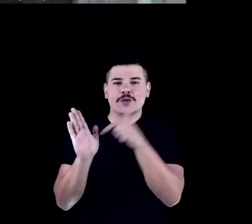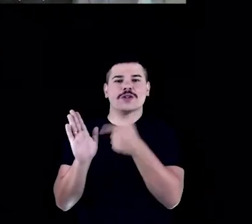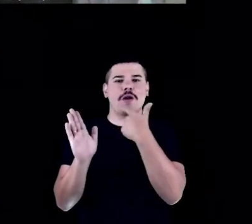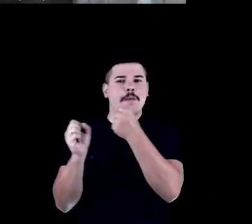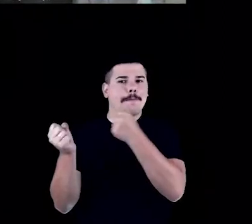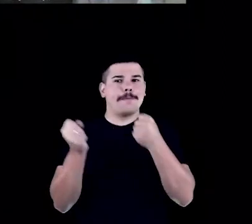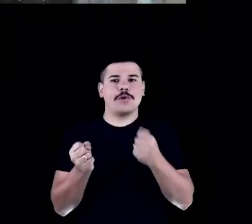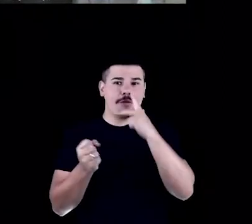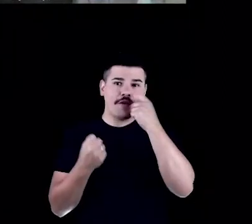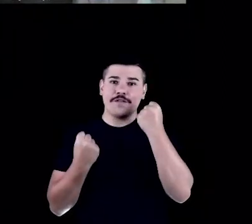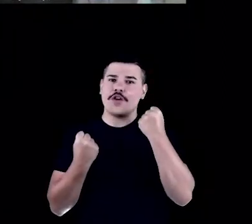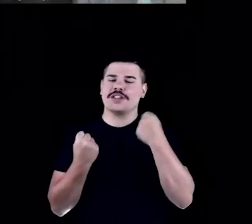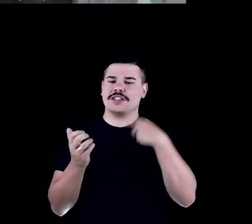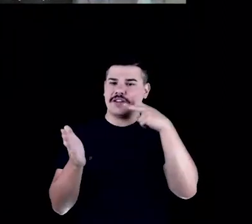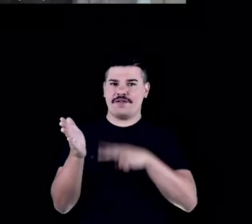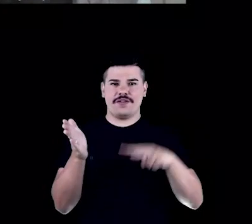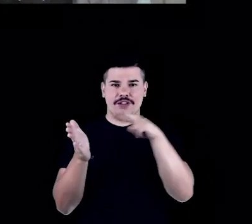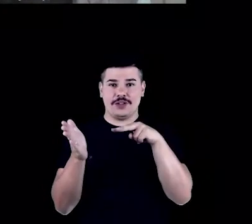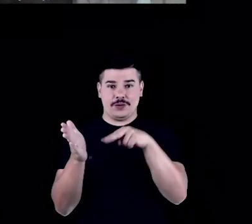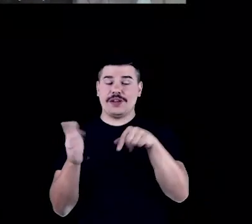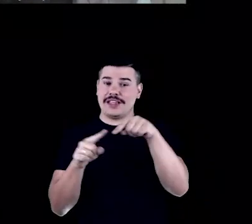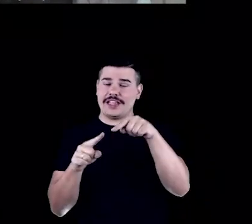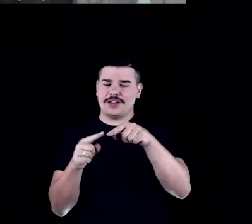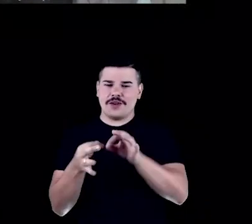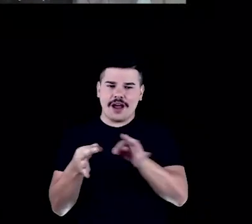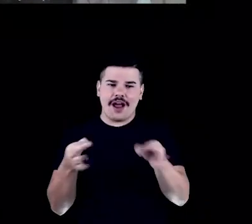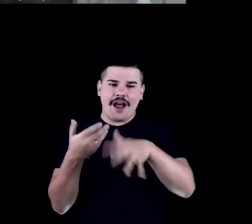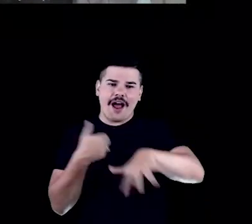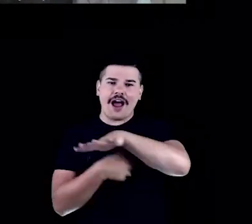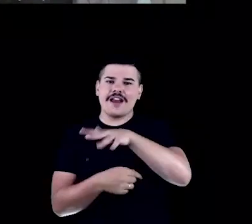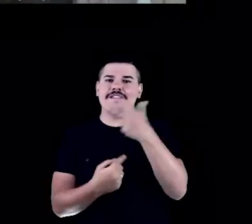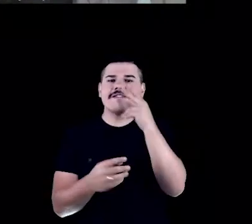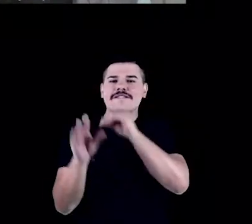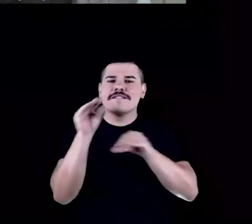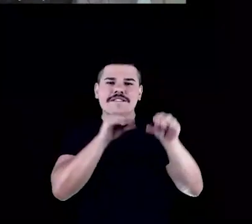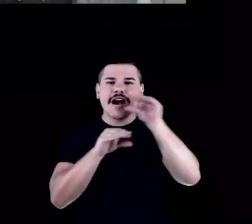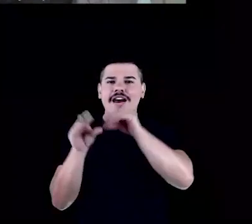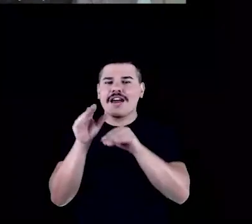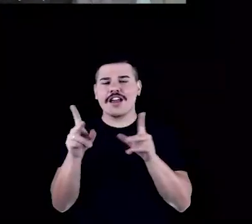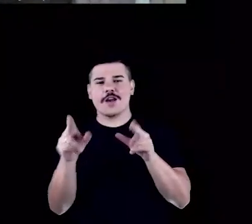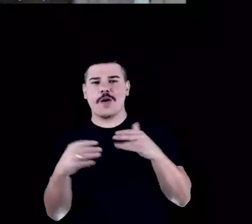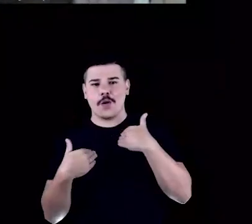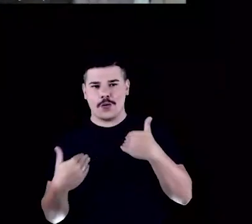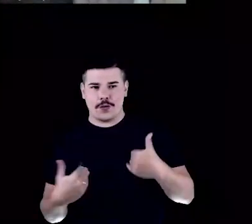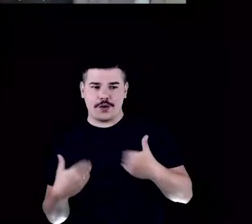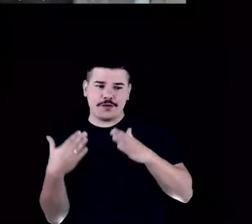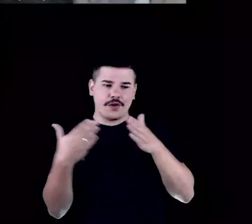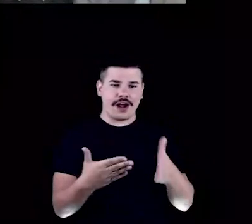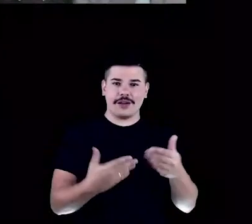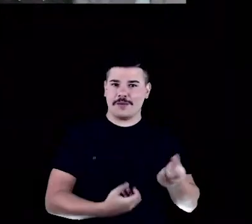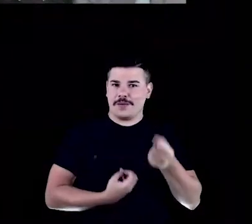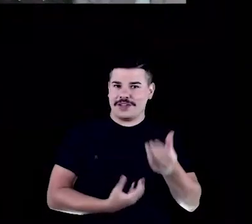Que eu acho que é uma coisa muito potente de ser vista, assim. E essa dimensão da fala, para mim, entra muito próximo do corpo, quando se